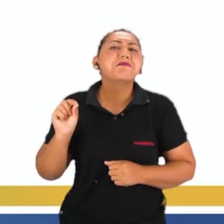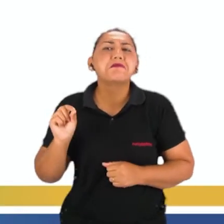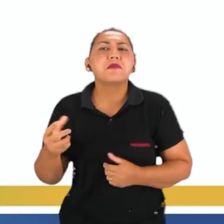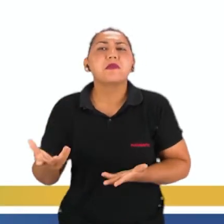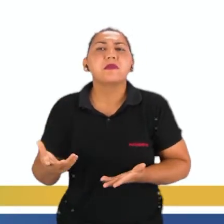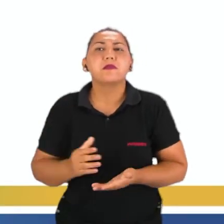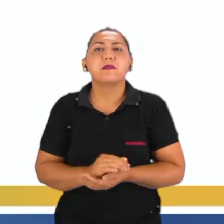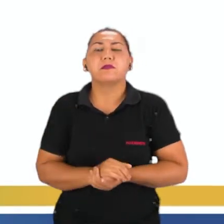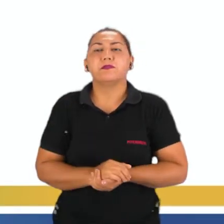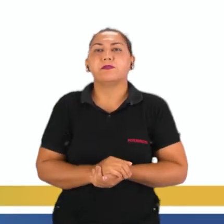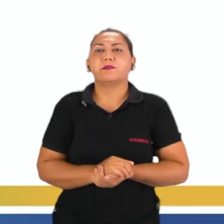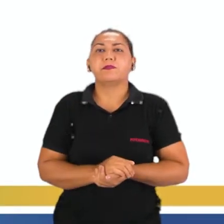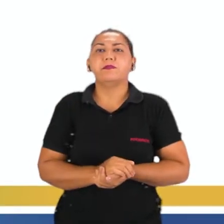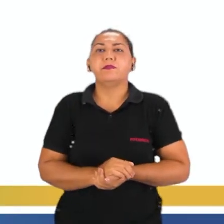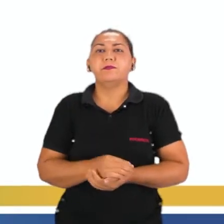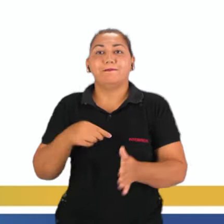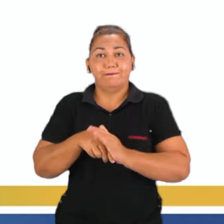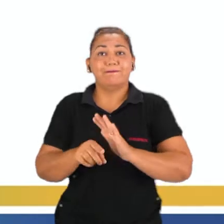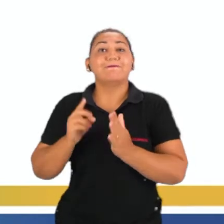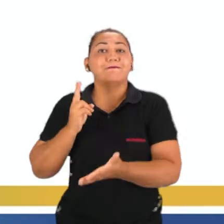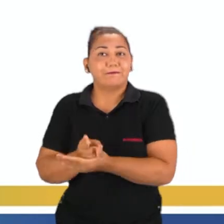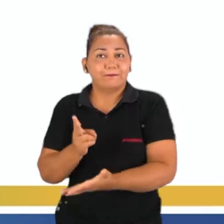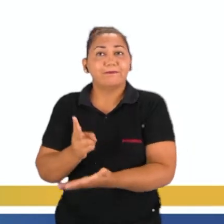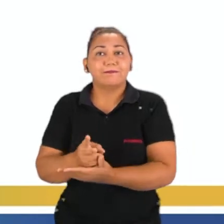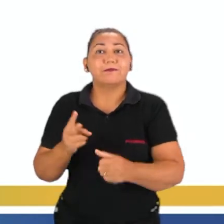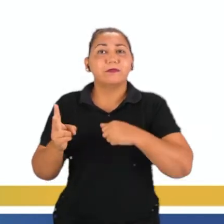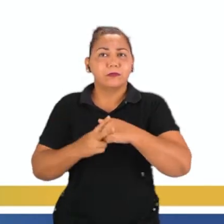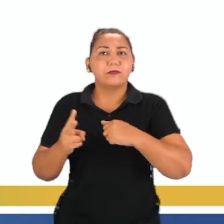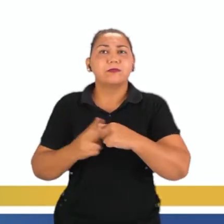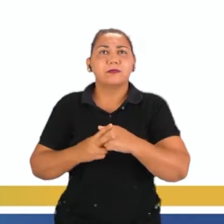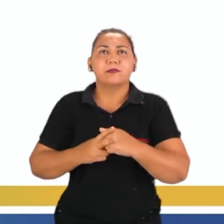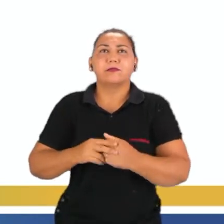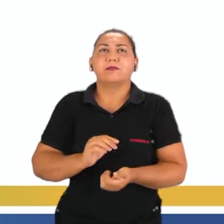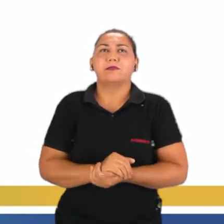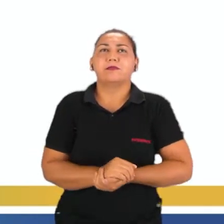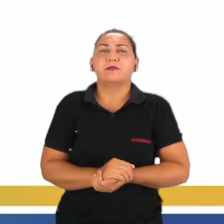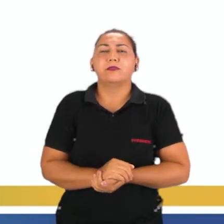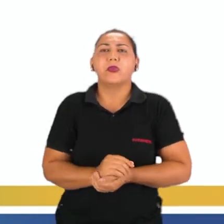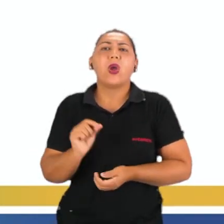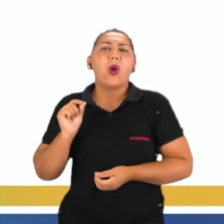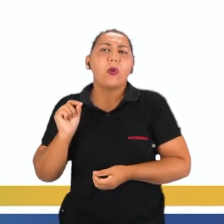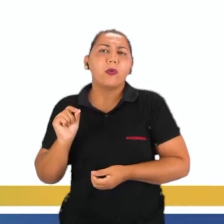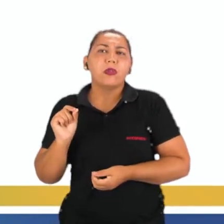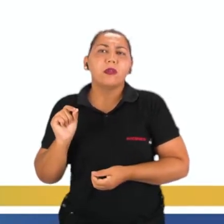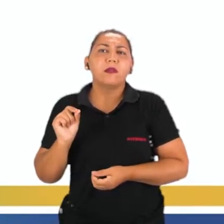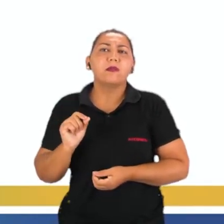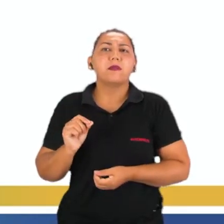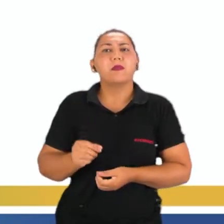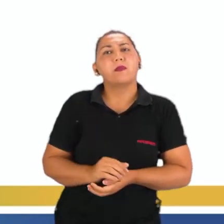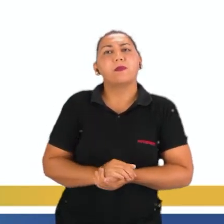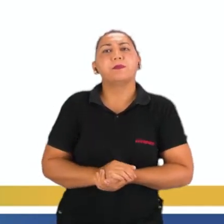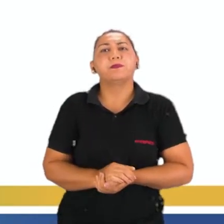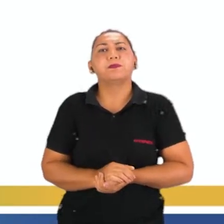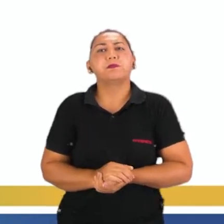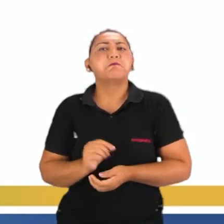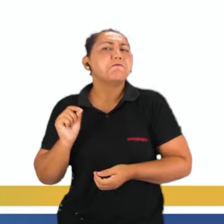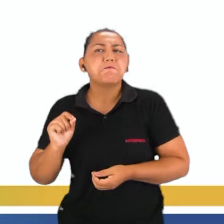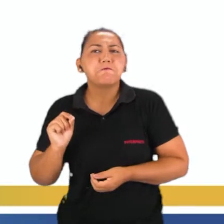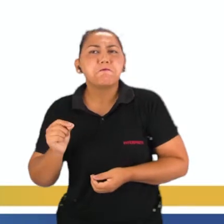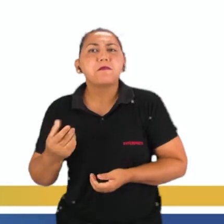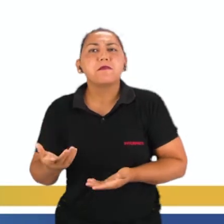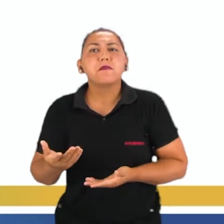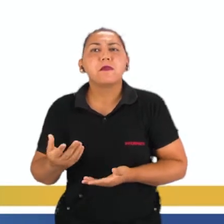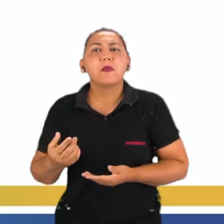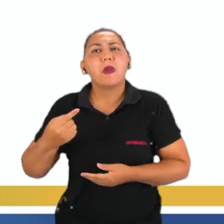feita todas as vezes ao verbo. O que ou quem vai à feira? A resposta a